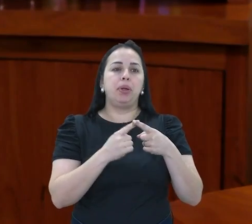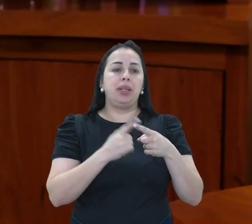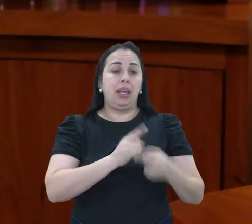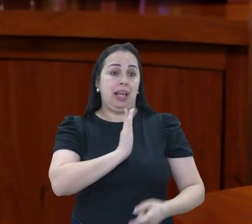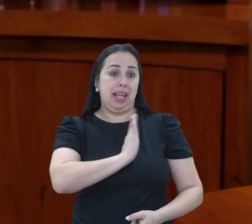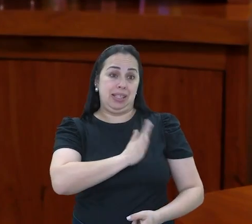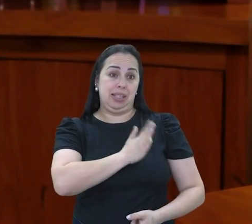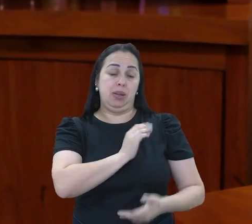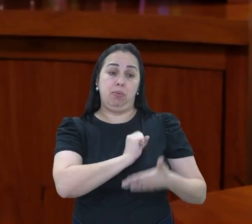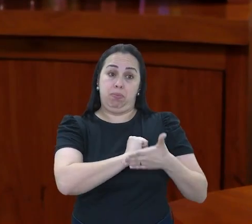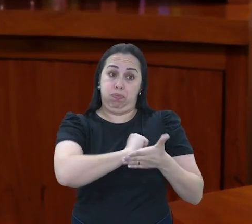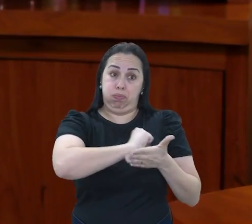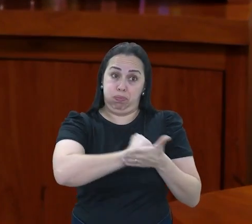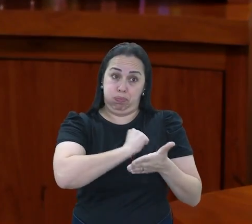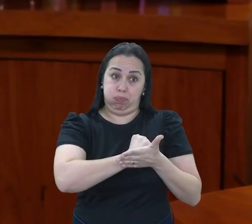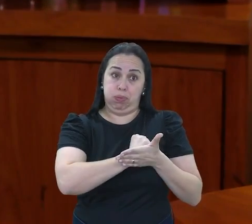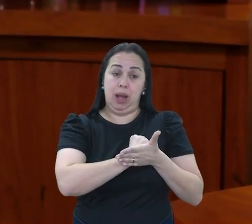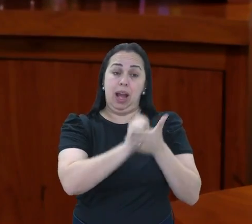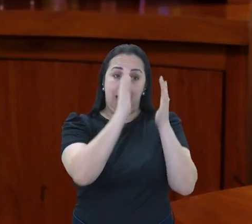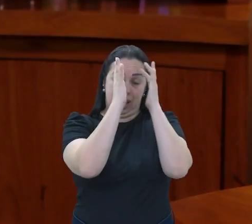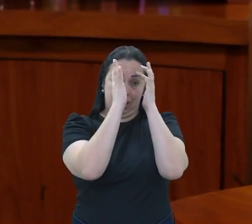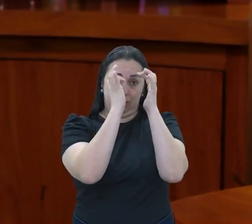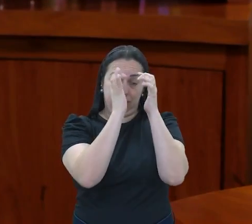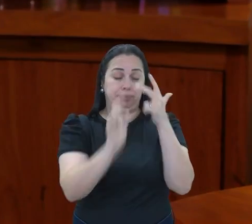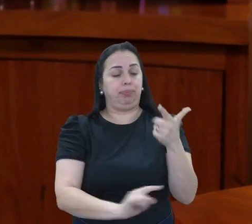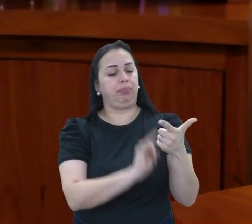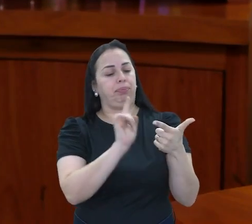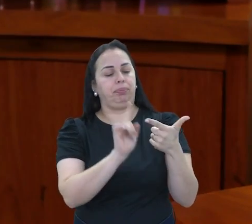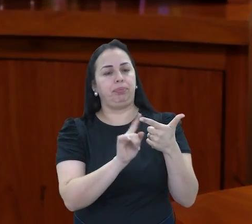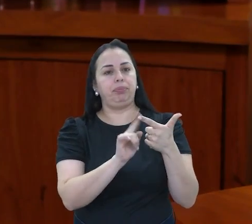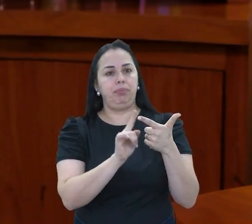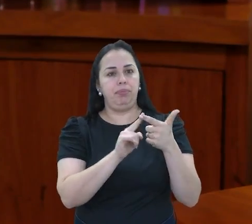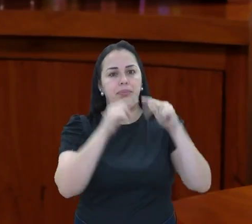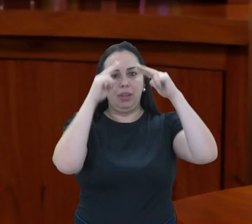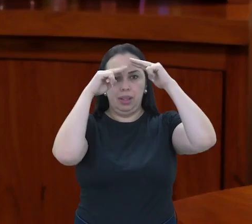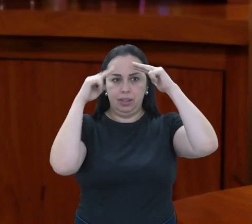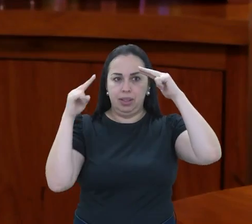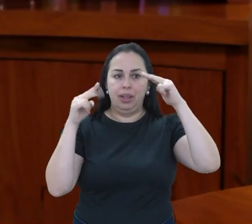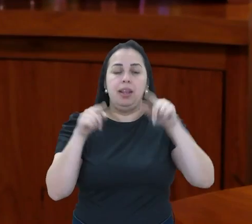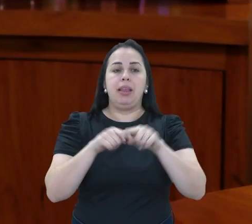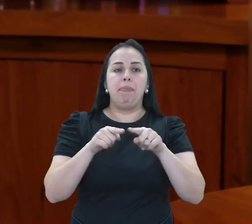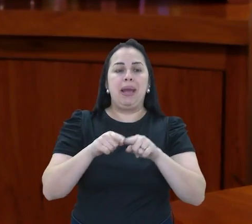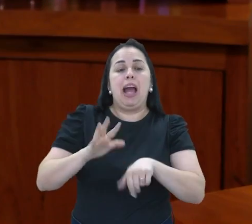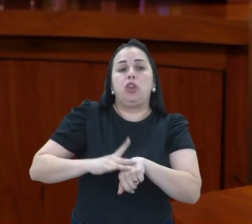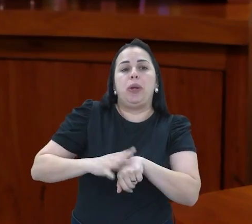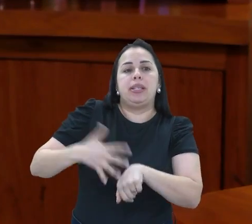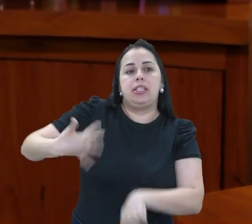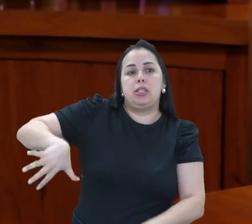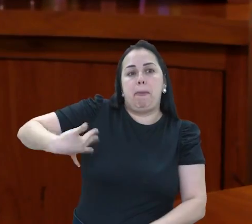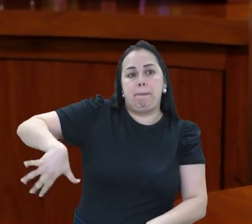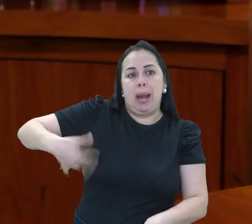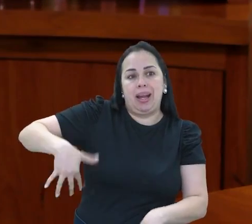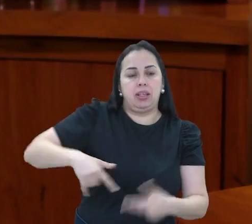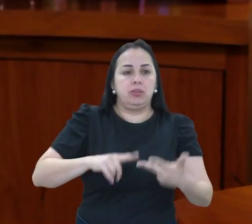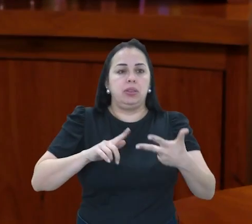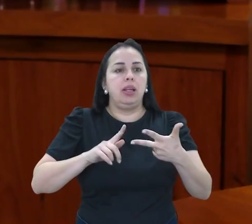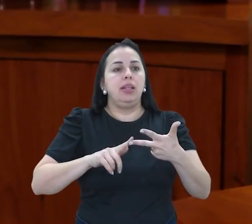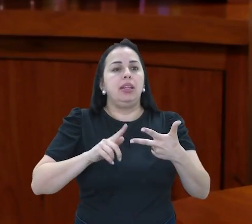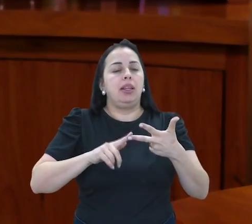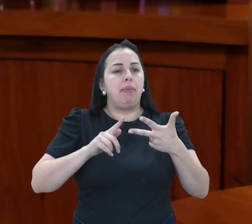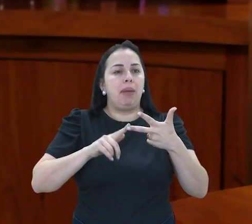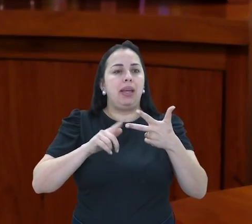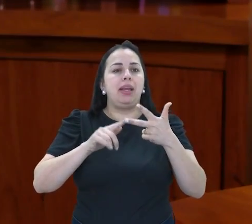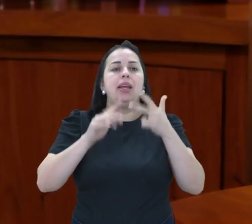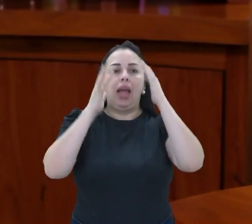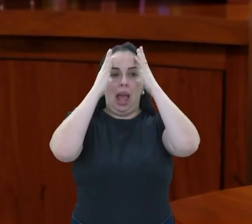ocorre devido aos pequenos infartos vasculares cerebrais. A gente tem a demência da doença de Parkinson,